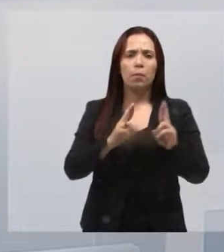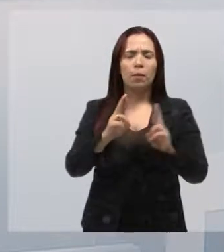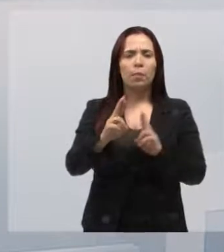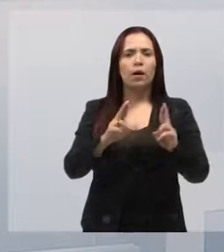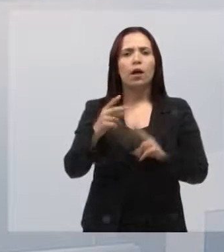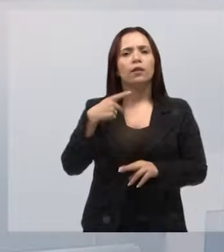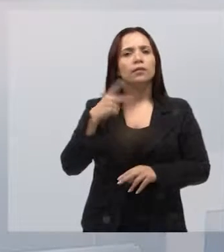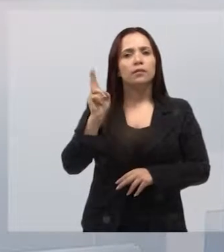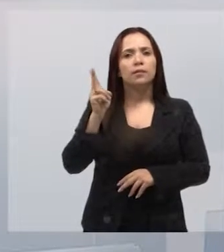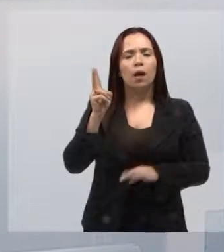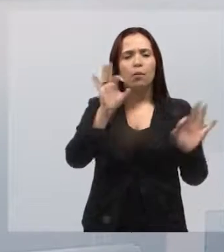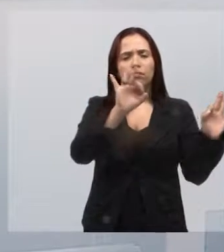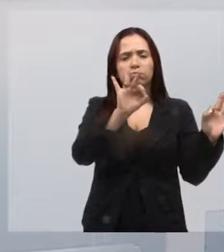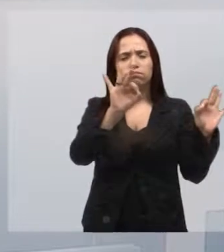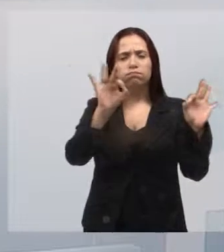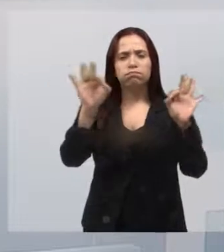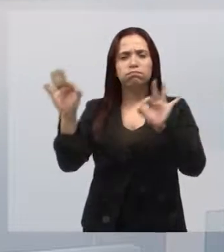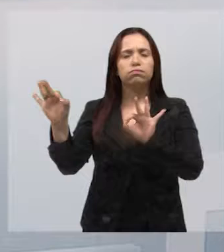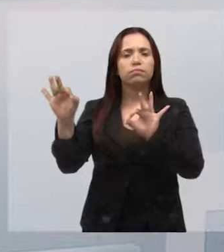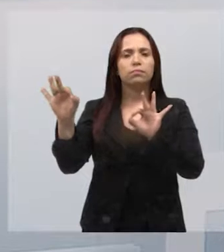eu assisto pela ordem.